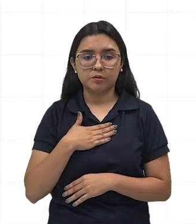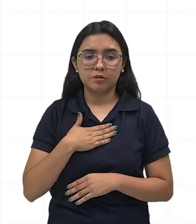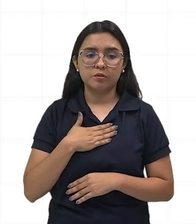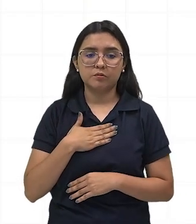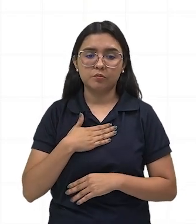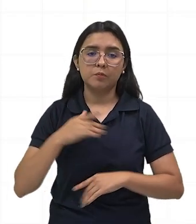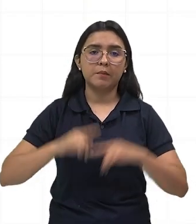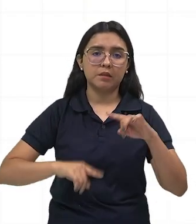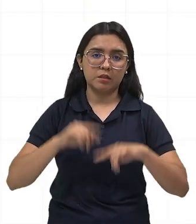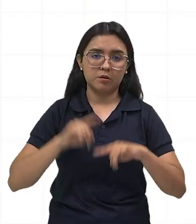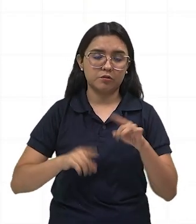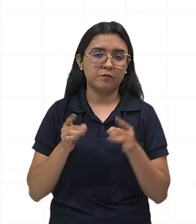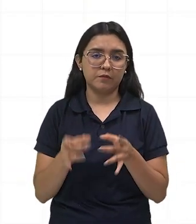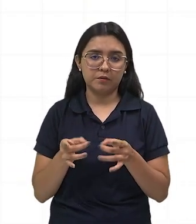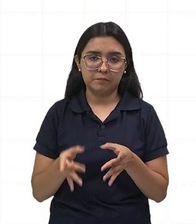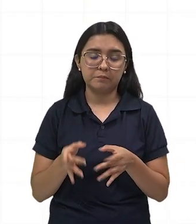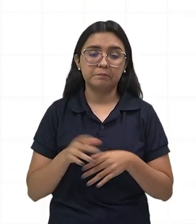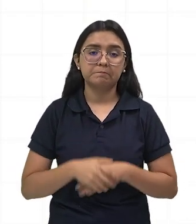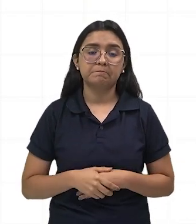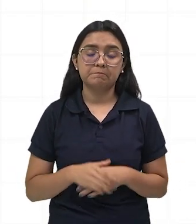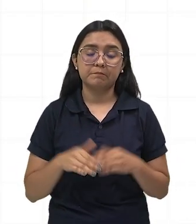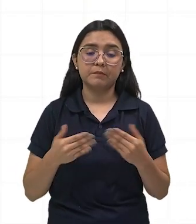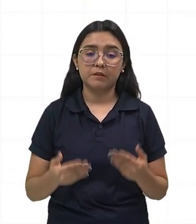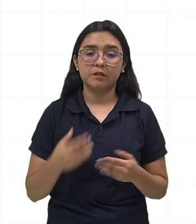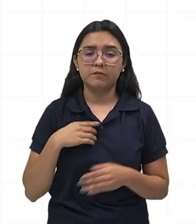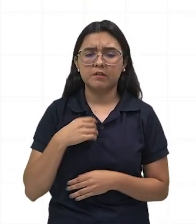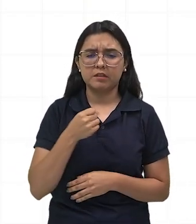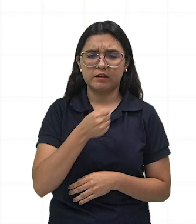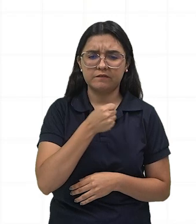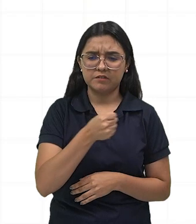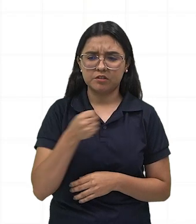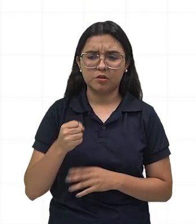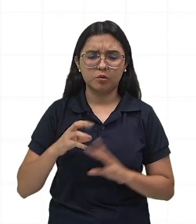produto lançado no mercado. Em vez de entrevistar